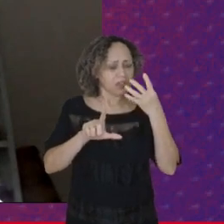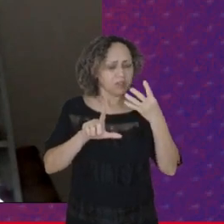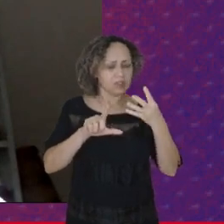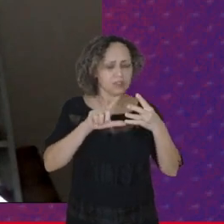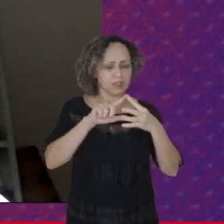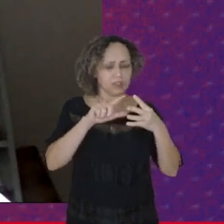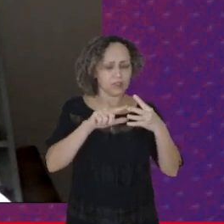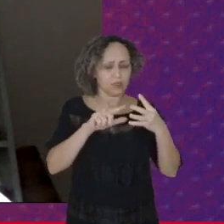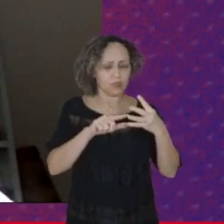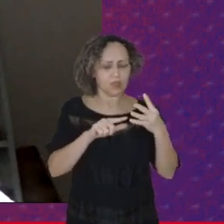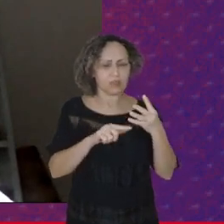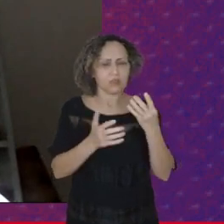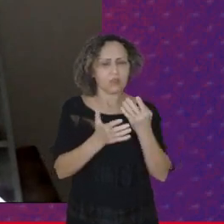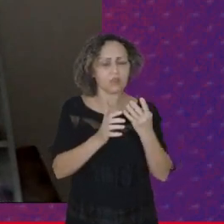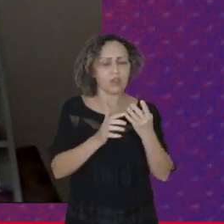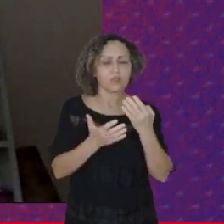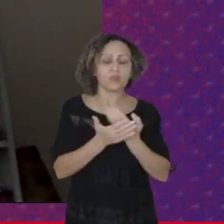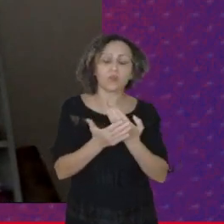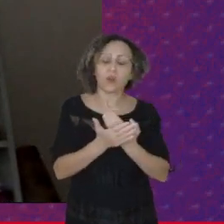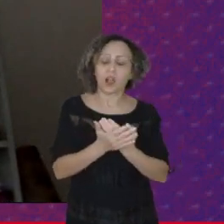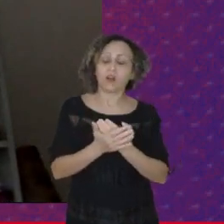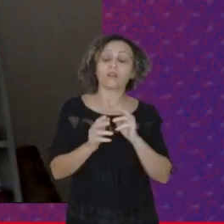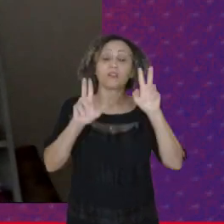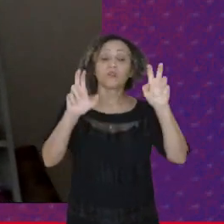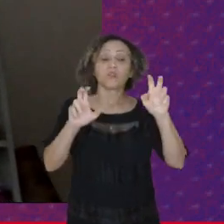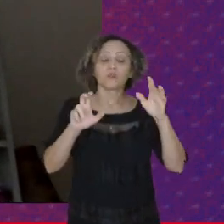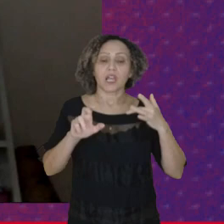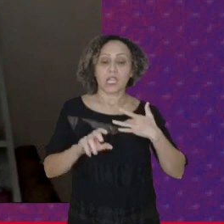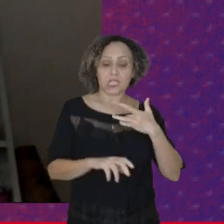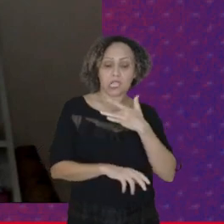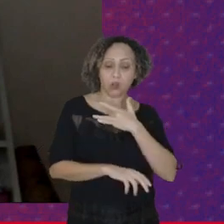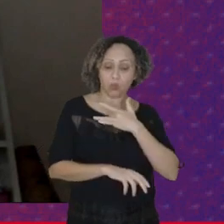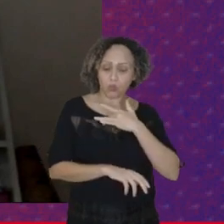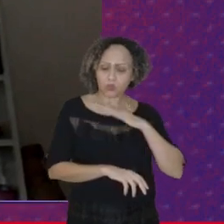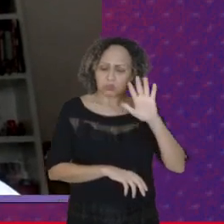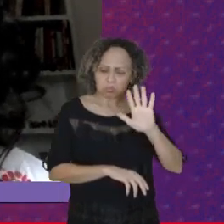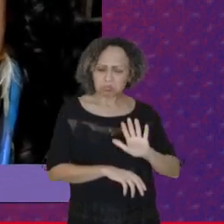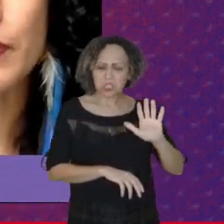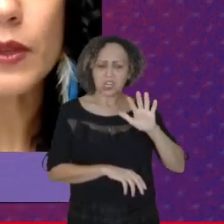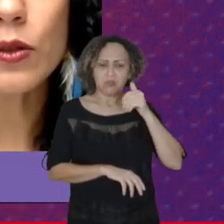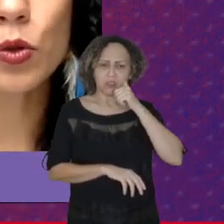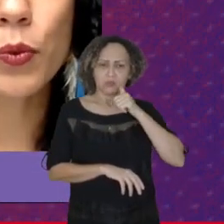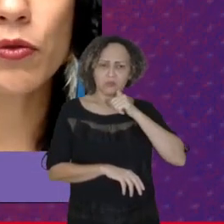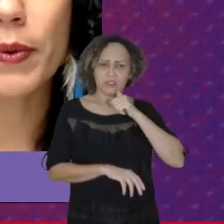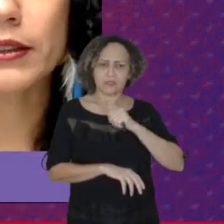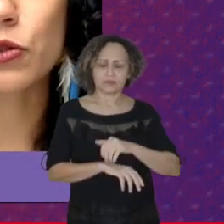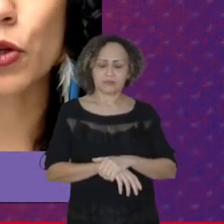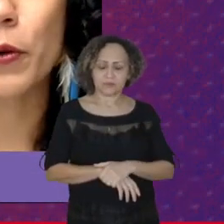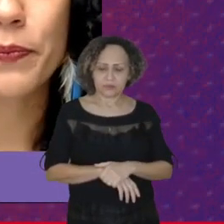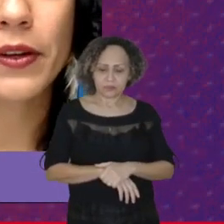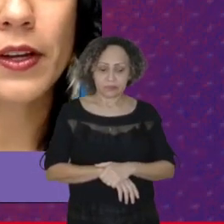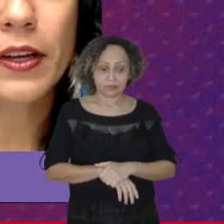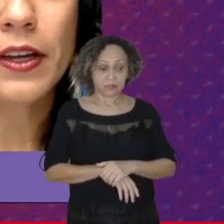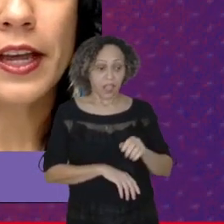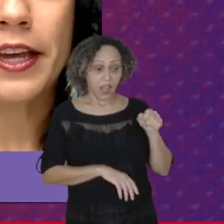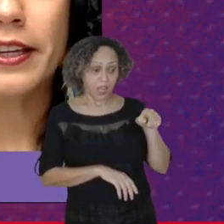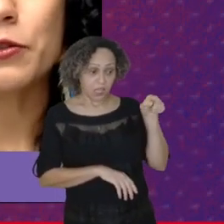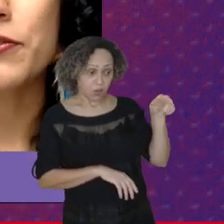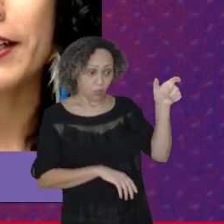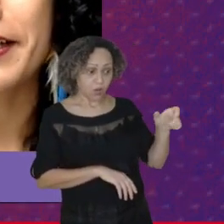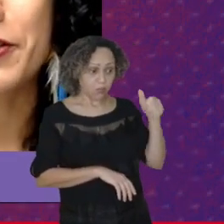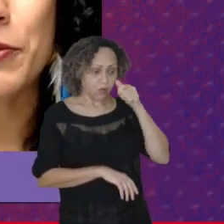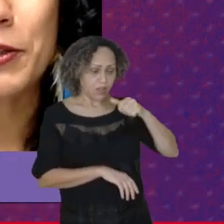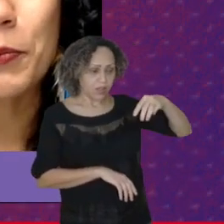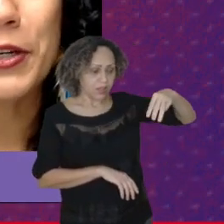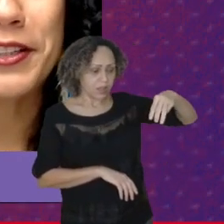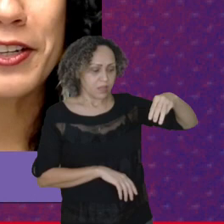eu queria apresentar as companheiras aqui. Estou aqui hoje com a Maria Flor Guerreira, do povo Pataxó,